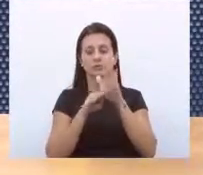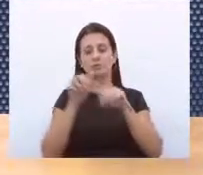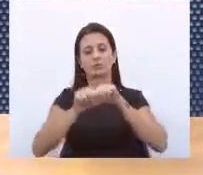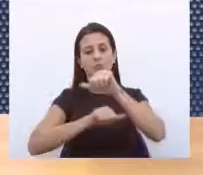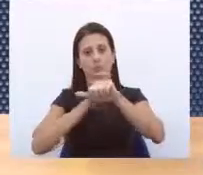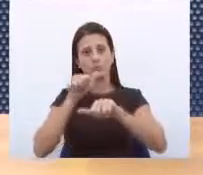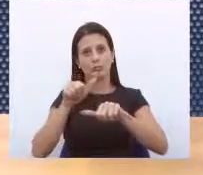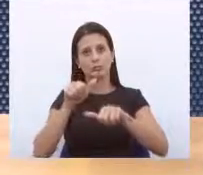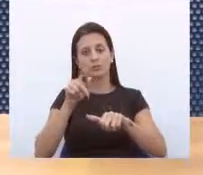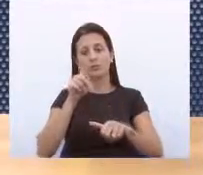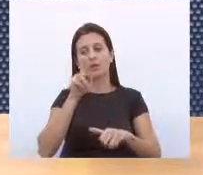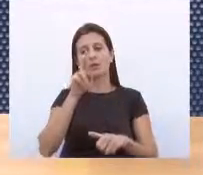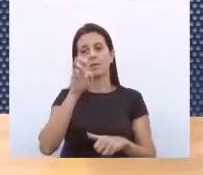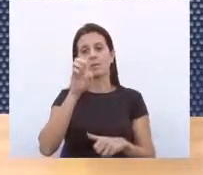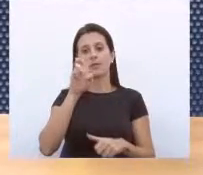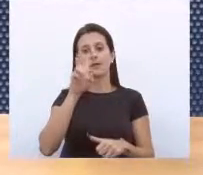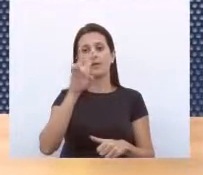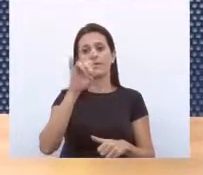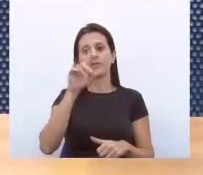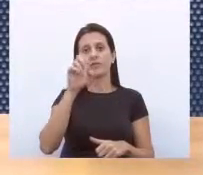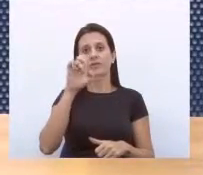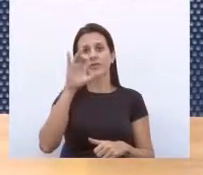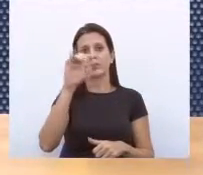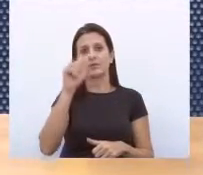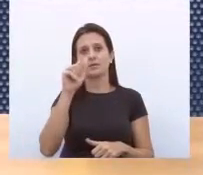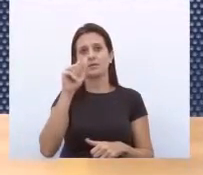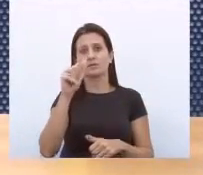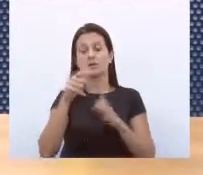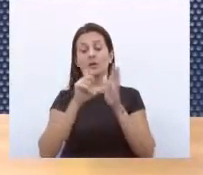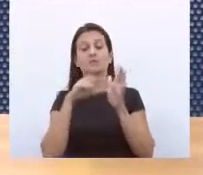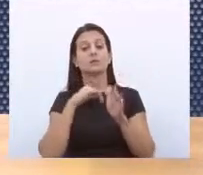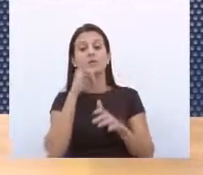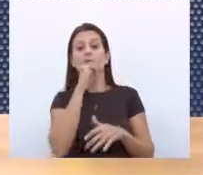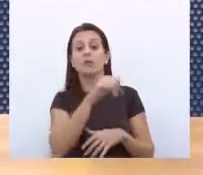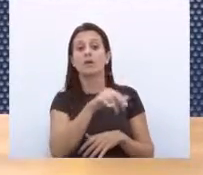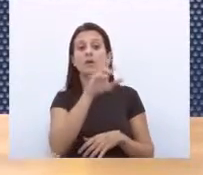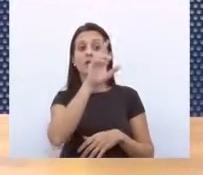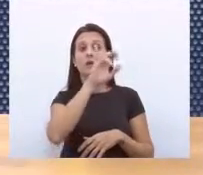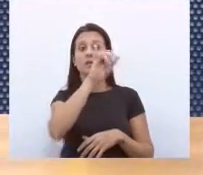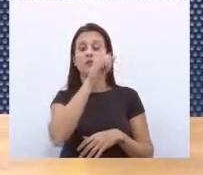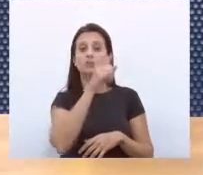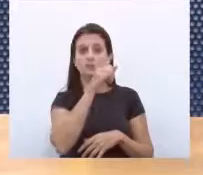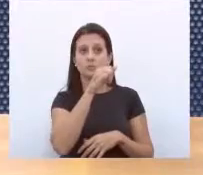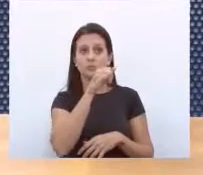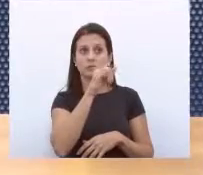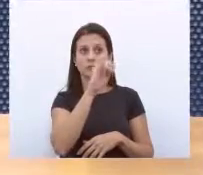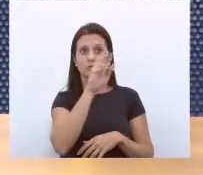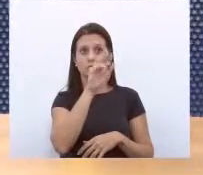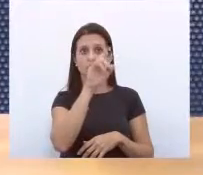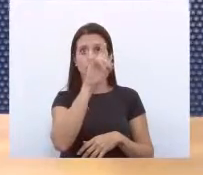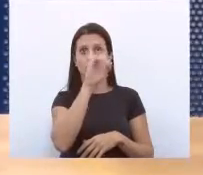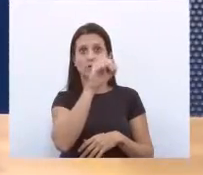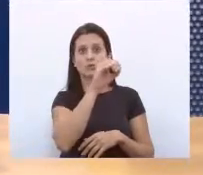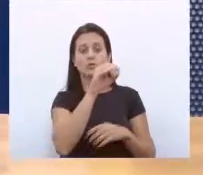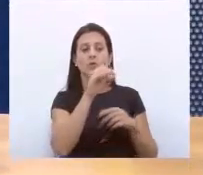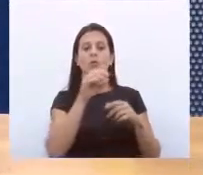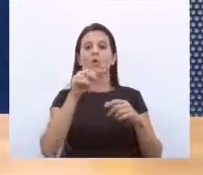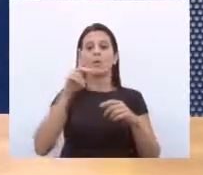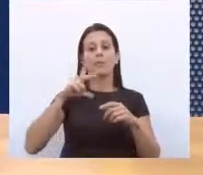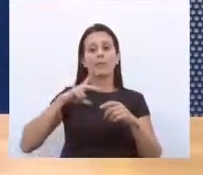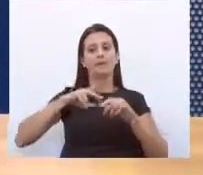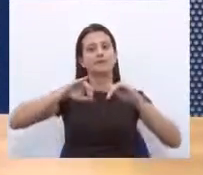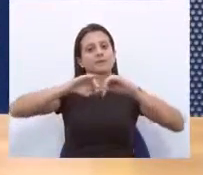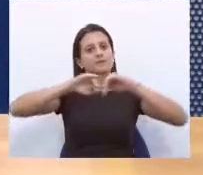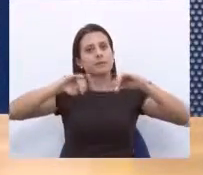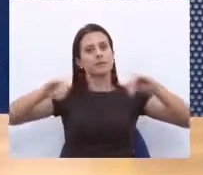reestruturação da Previdência e não do regime. Como eu disse, regime jurídico é uma coisa, regime previdenciário é outra.